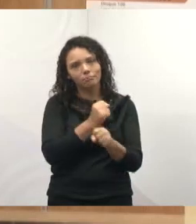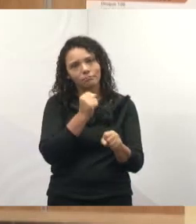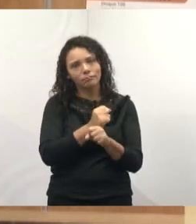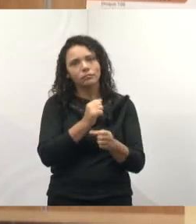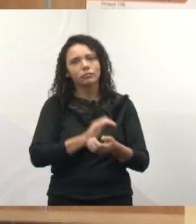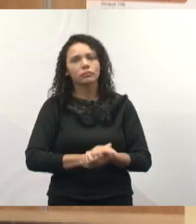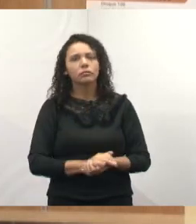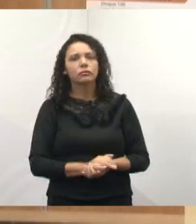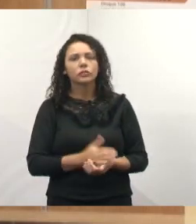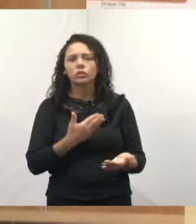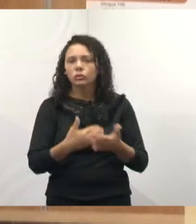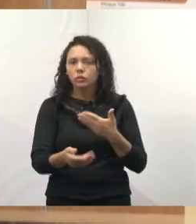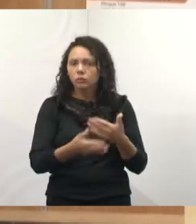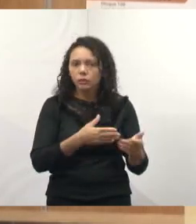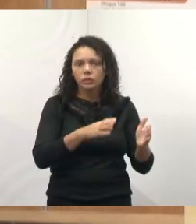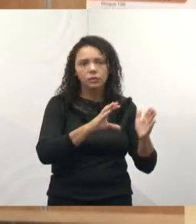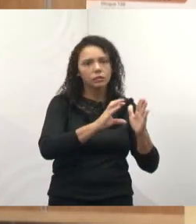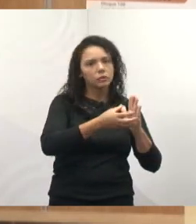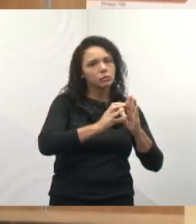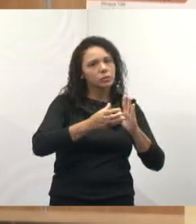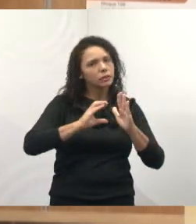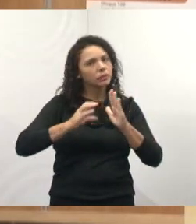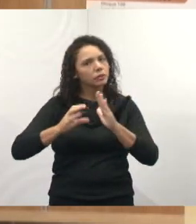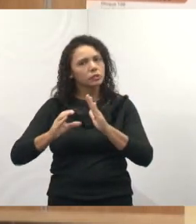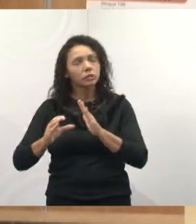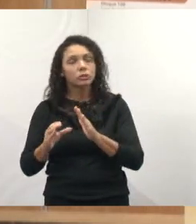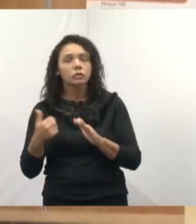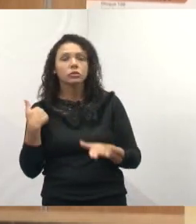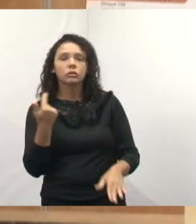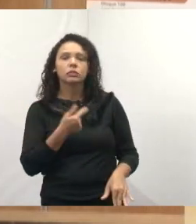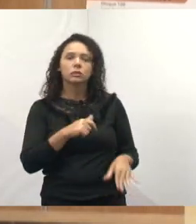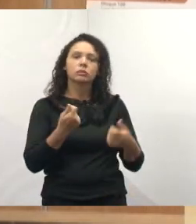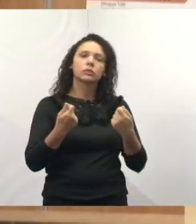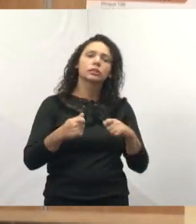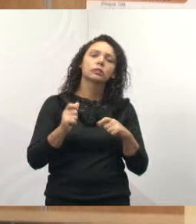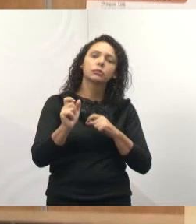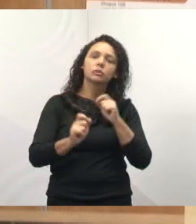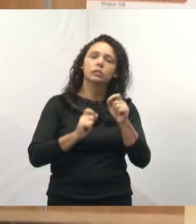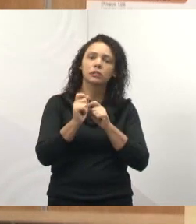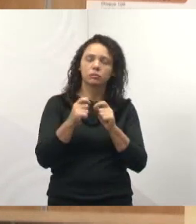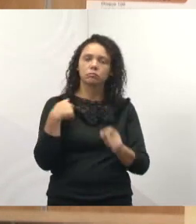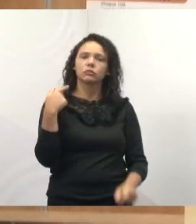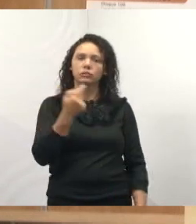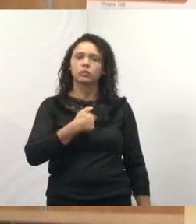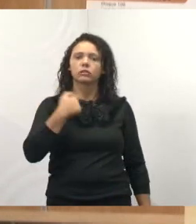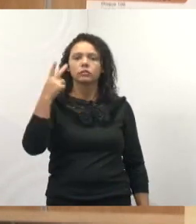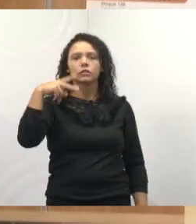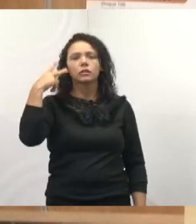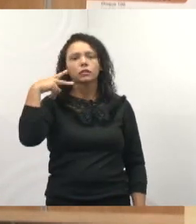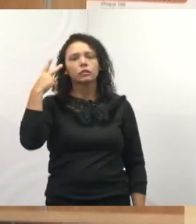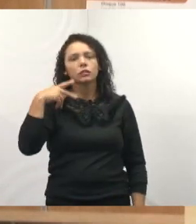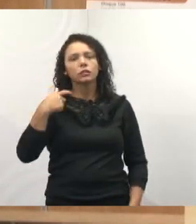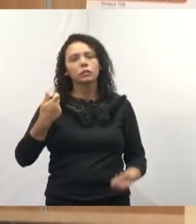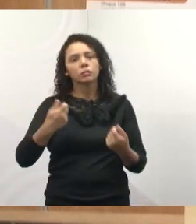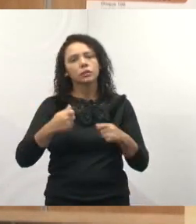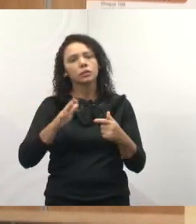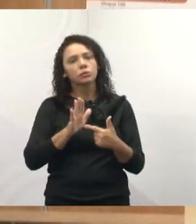Independente das bandeiras partidárias, nós precisamos, enquanto vereadores, mensurar o tamanho do que